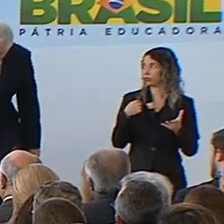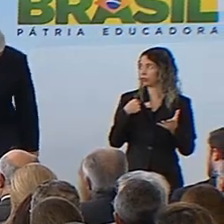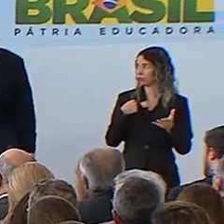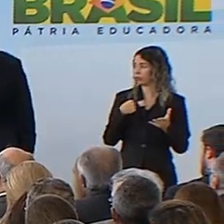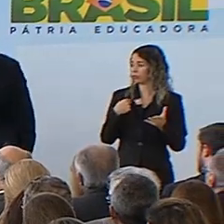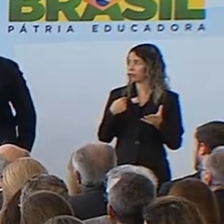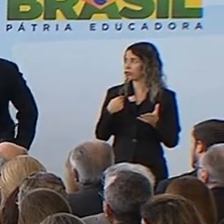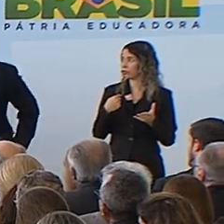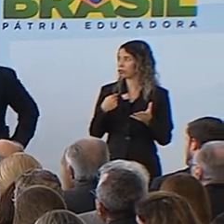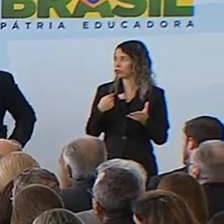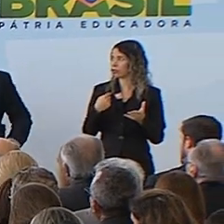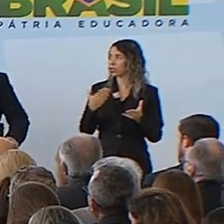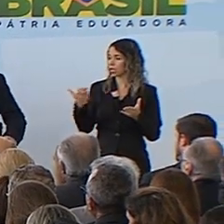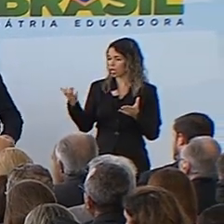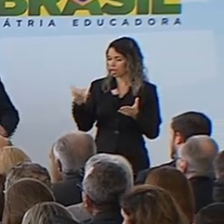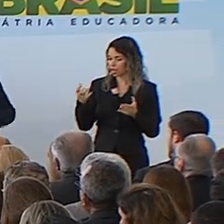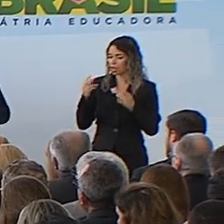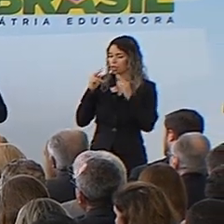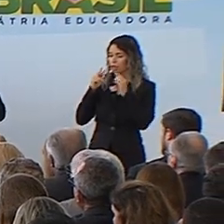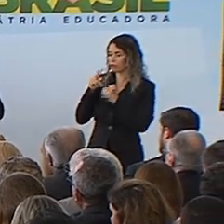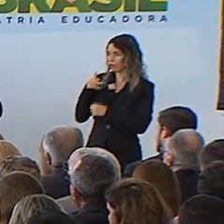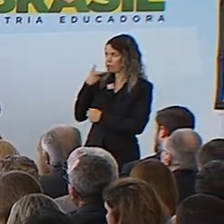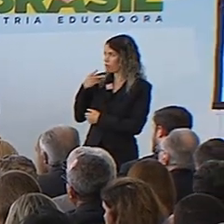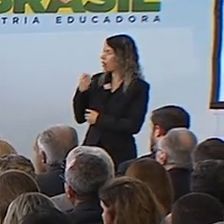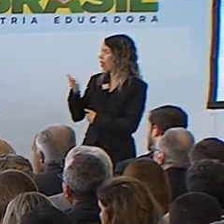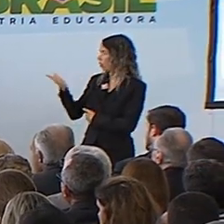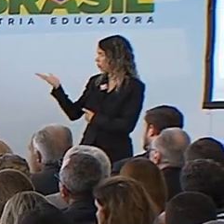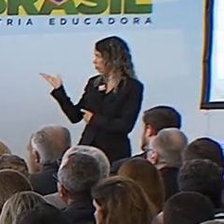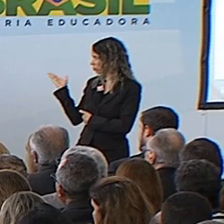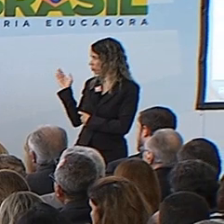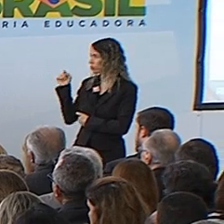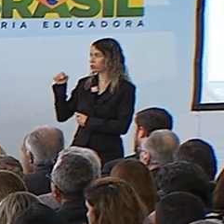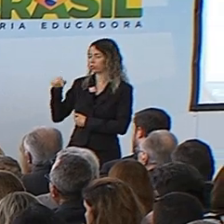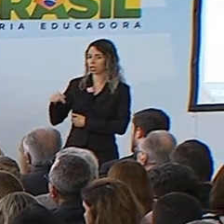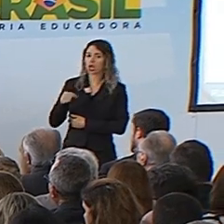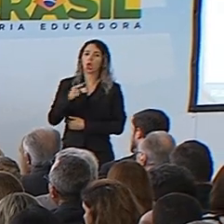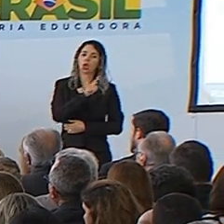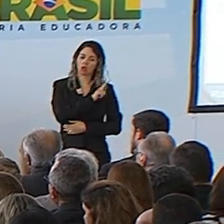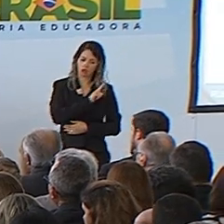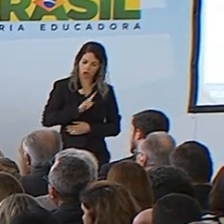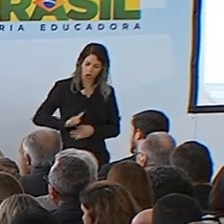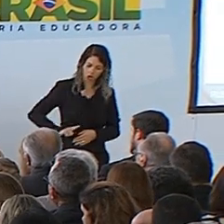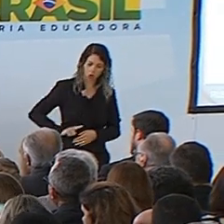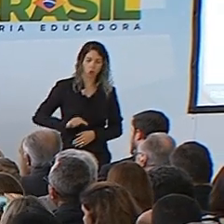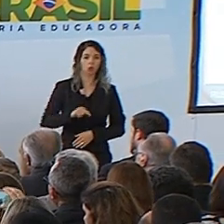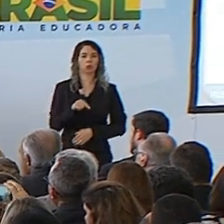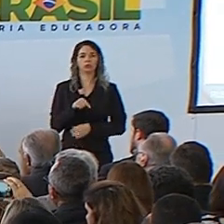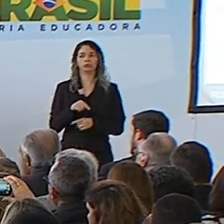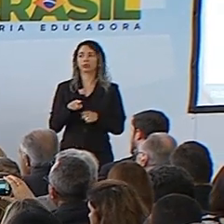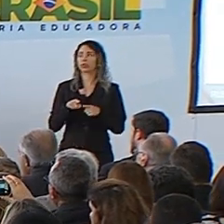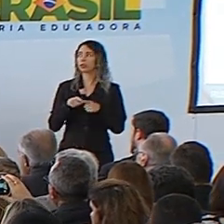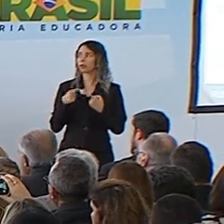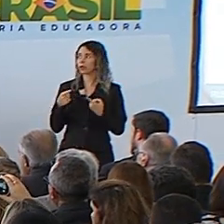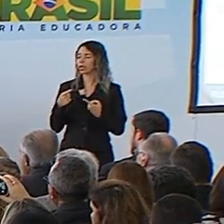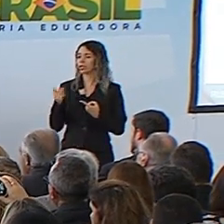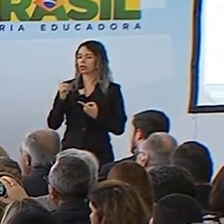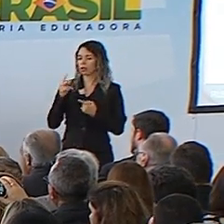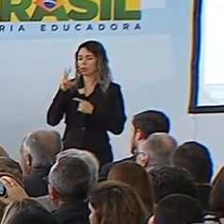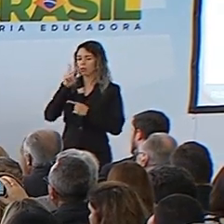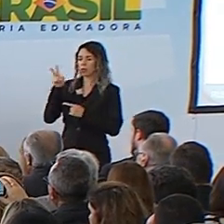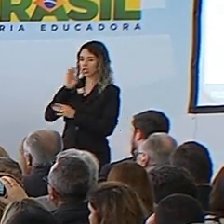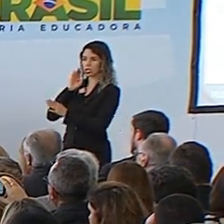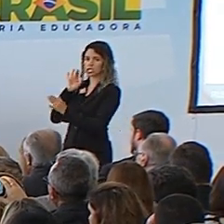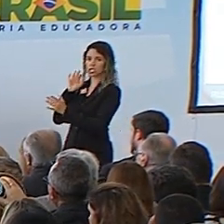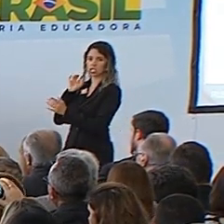a aos excelentíssimos senhores ministros governadores Governador Mas é por uma questão de